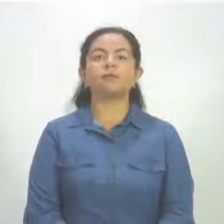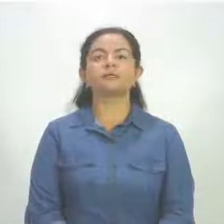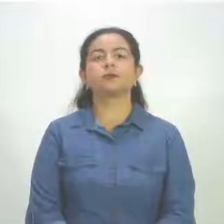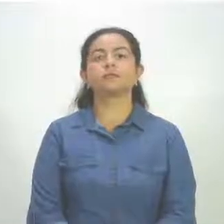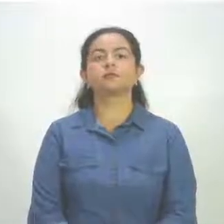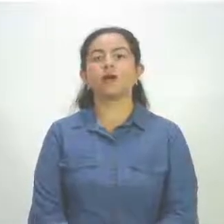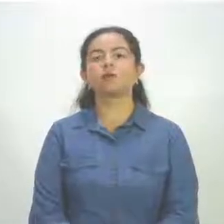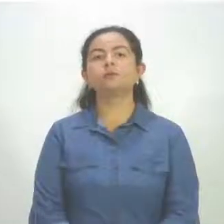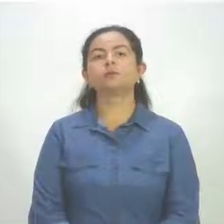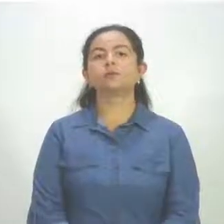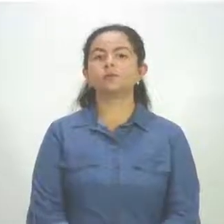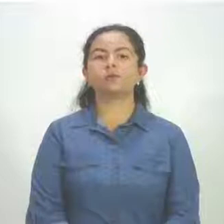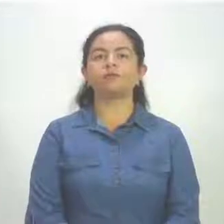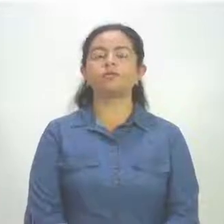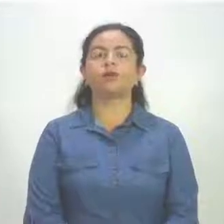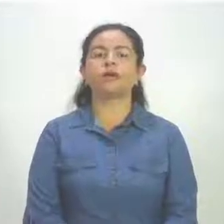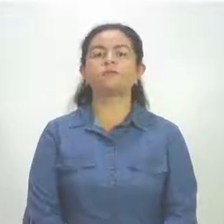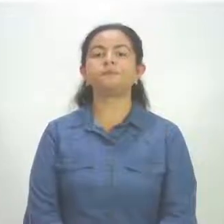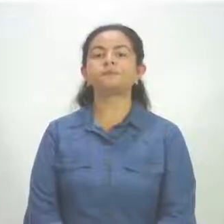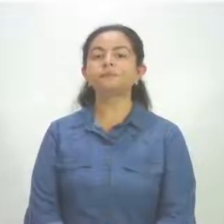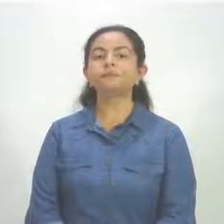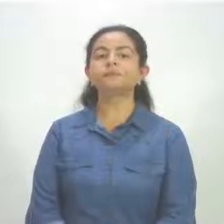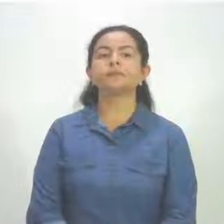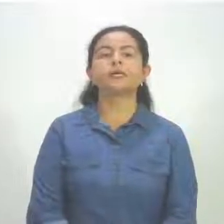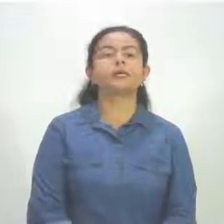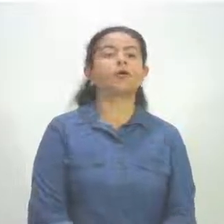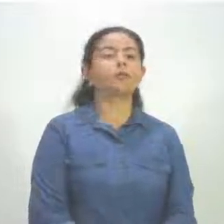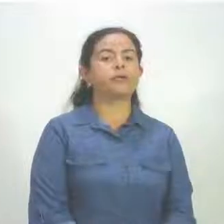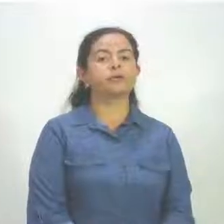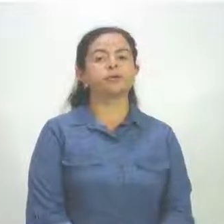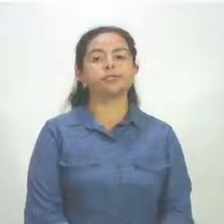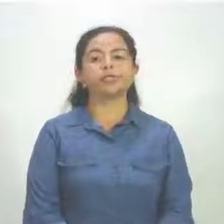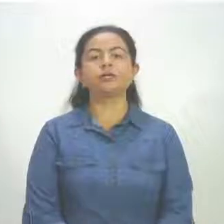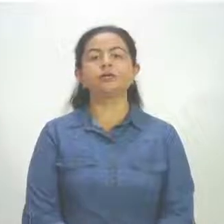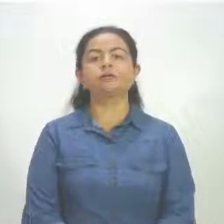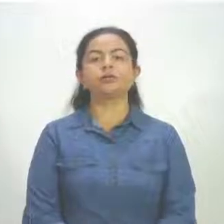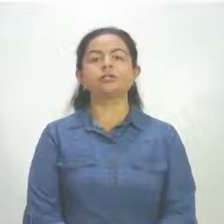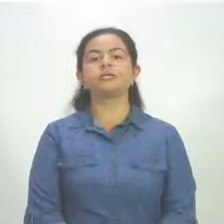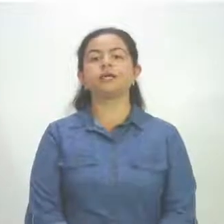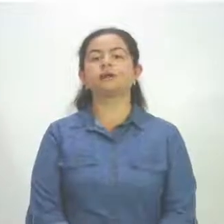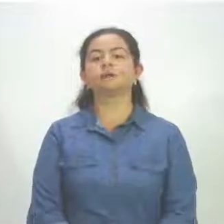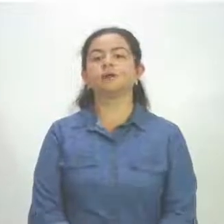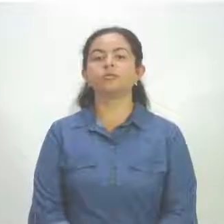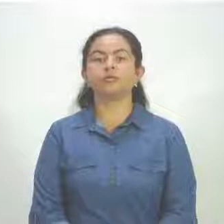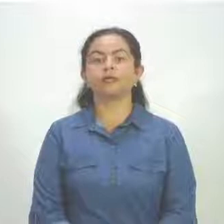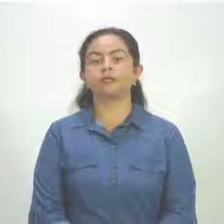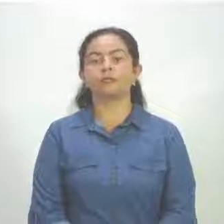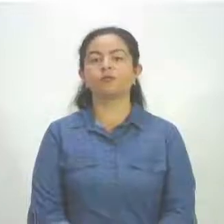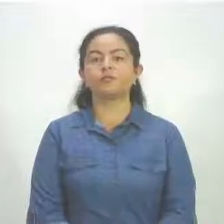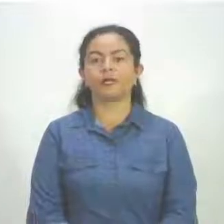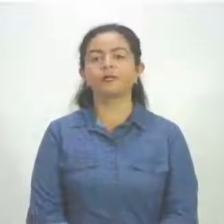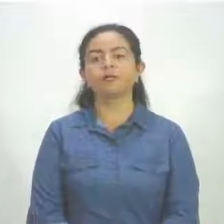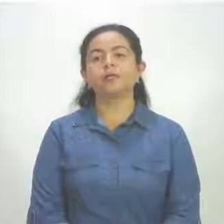uma reflexão pessoal sobre sua vida escolar. Como metodologia, foi utilizado como estratégia